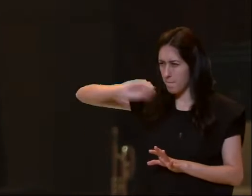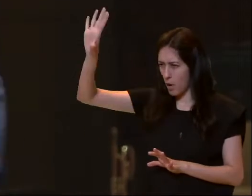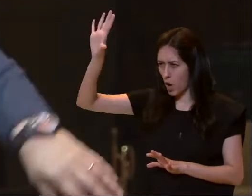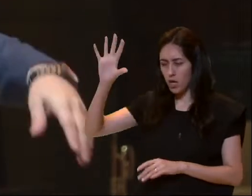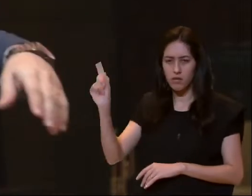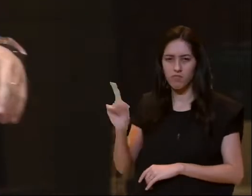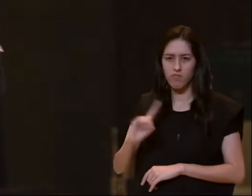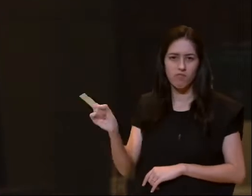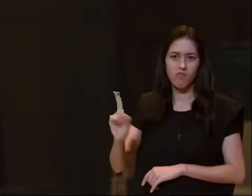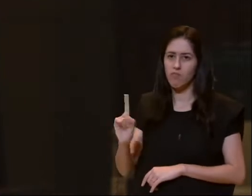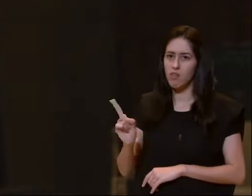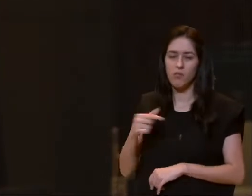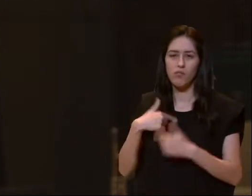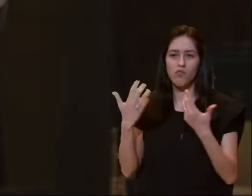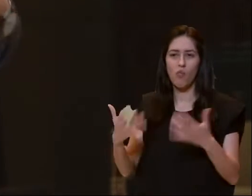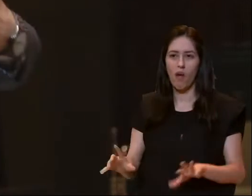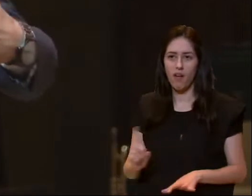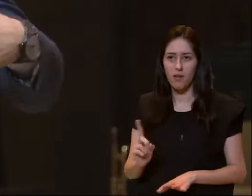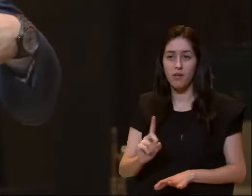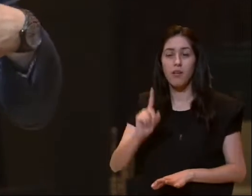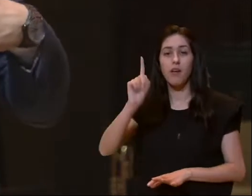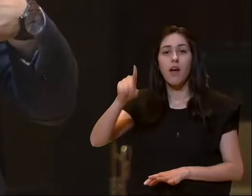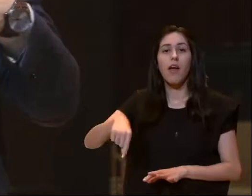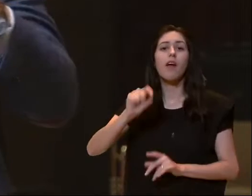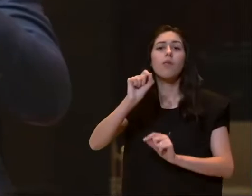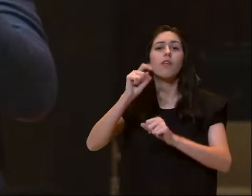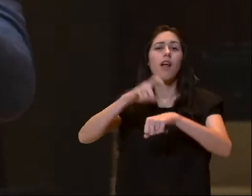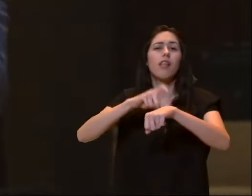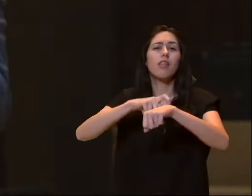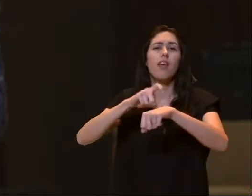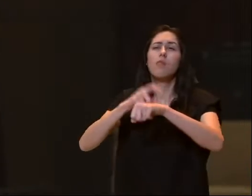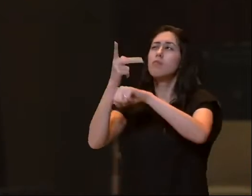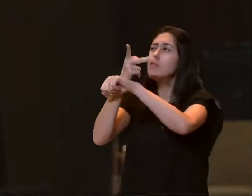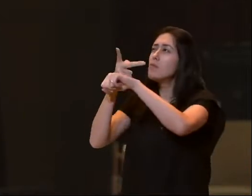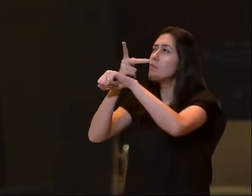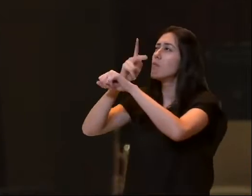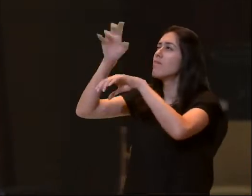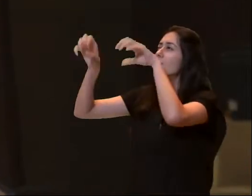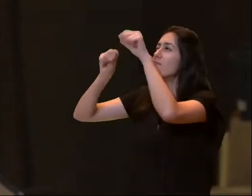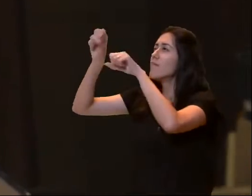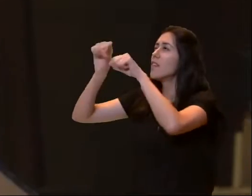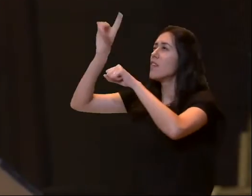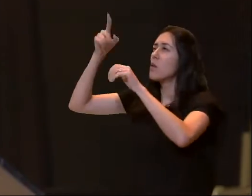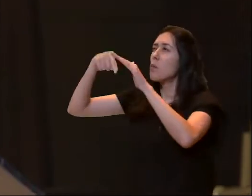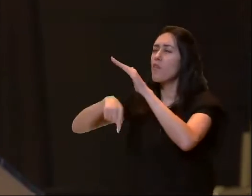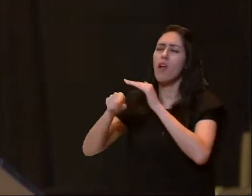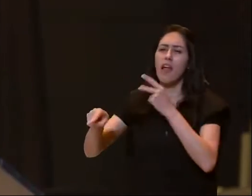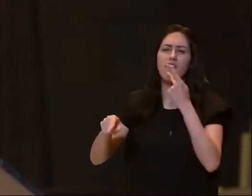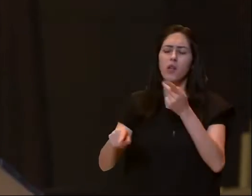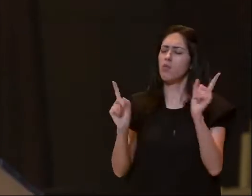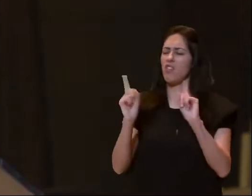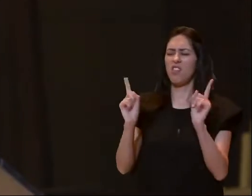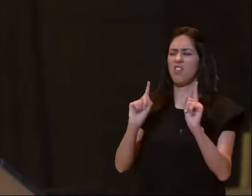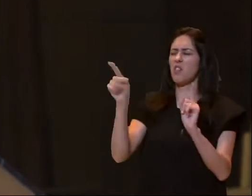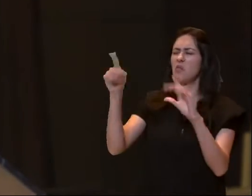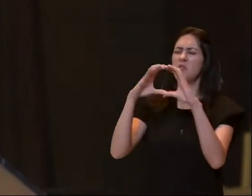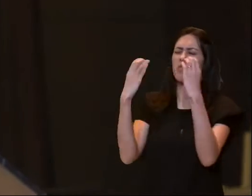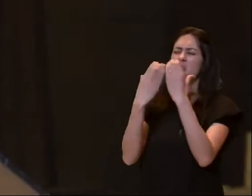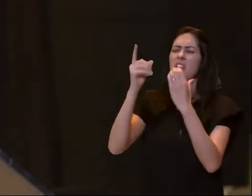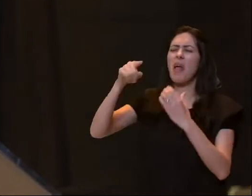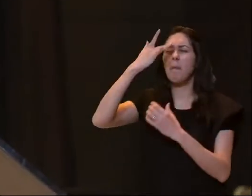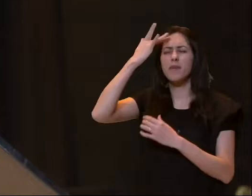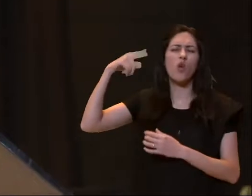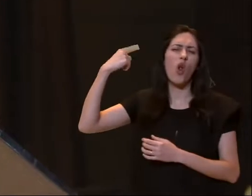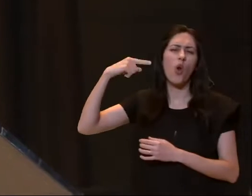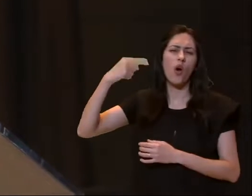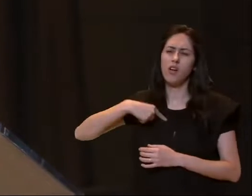vou. Era para um tempo de busca, de uma busca mais profunda. Ele falou, não, esse congresso aí é congresso de gente louca, não